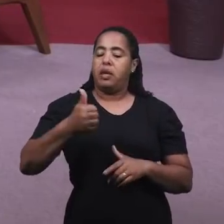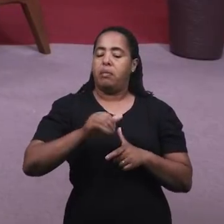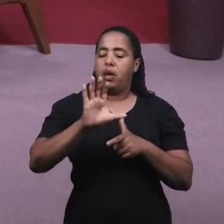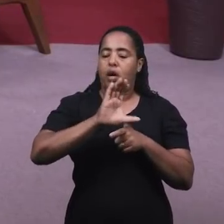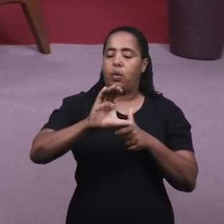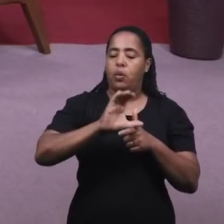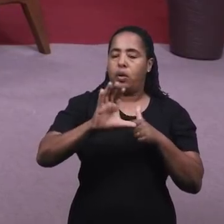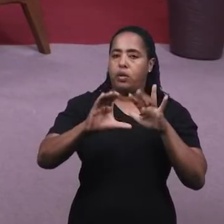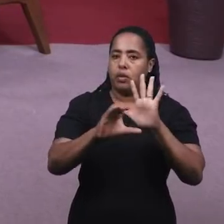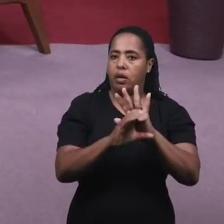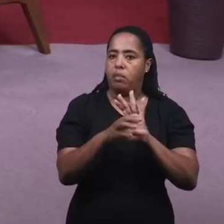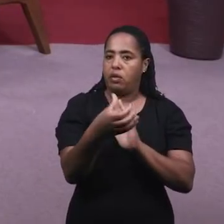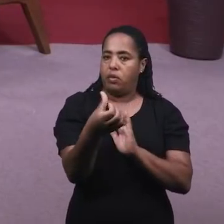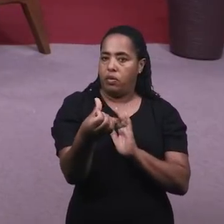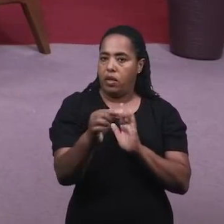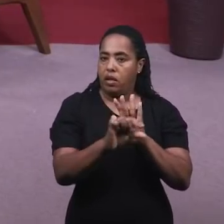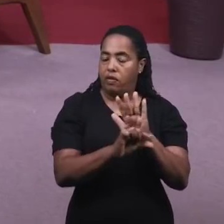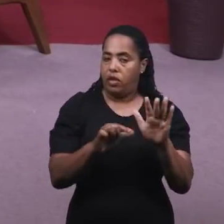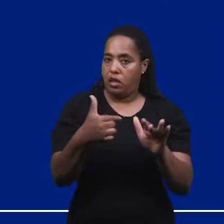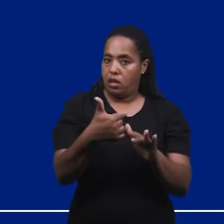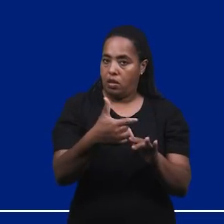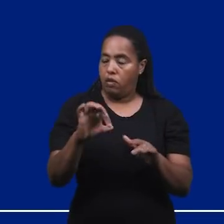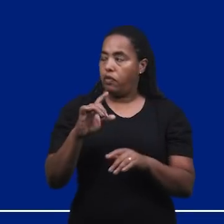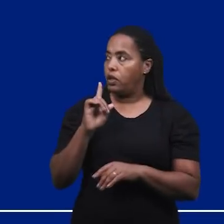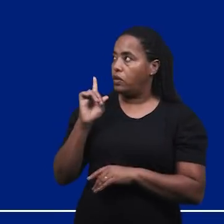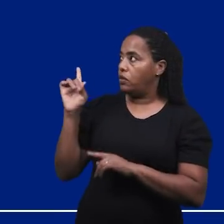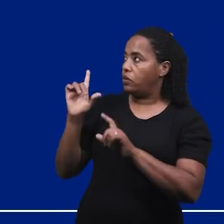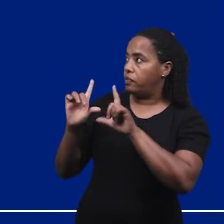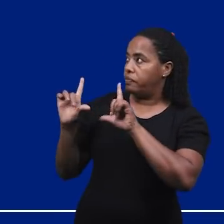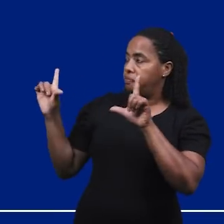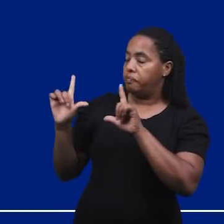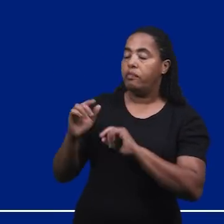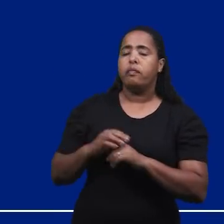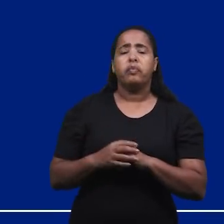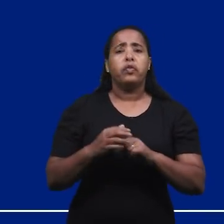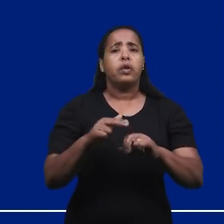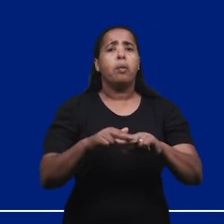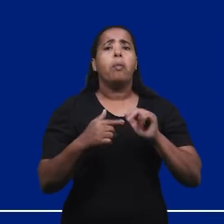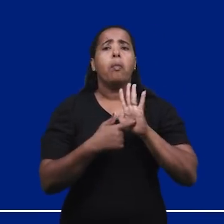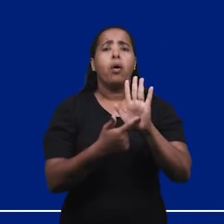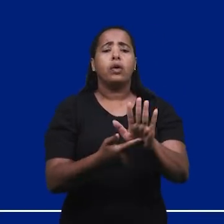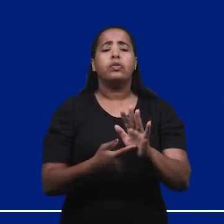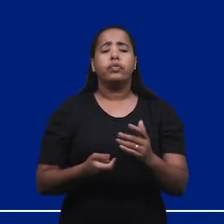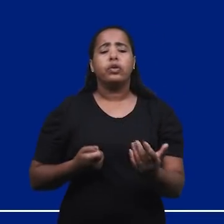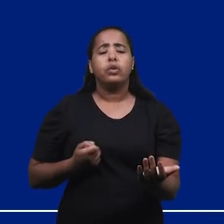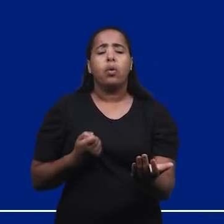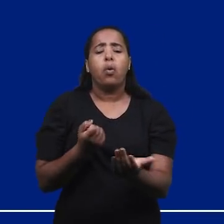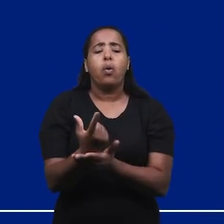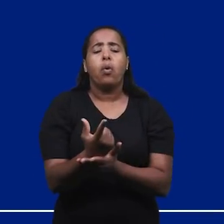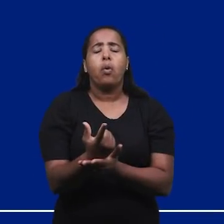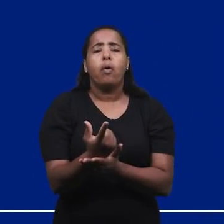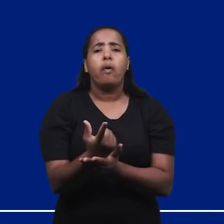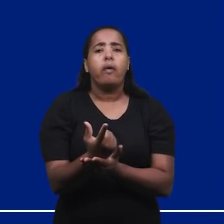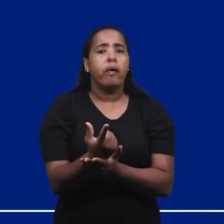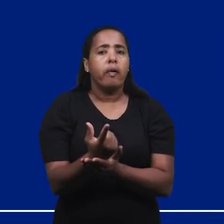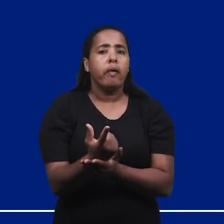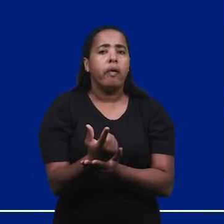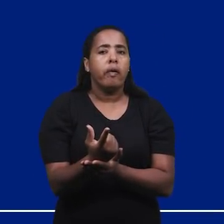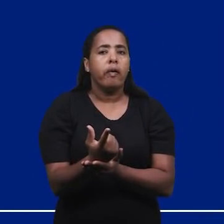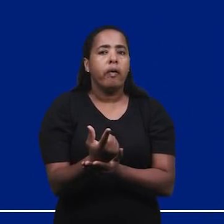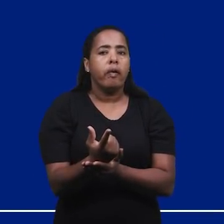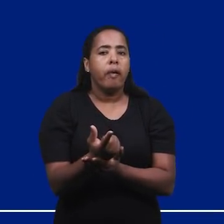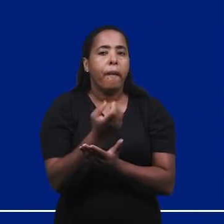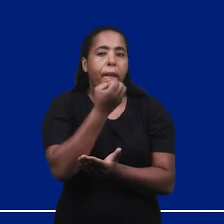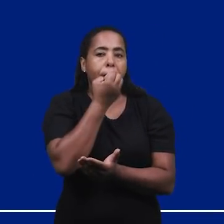Coríntios, capítulo 6, verso 20, está aqui na tela, e diz assim: porque fostes comprados por